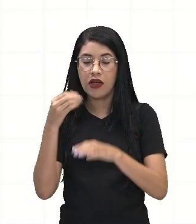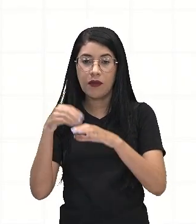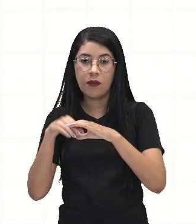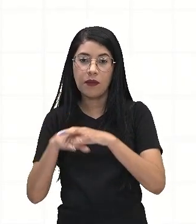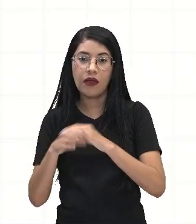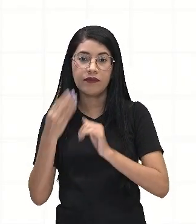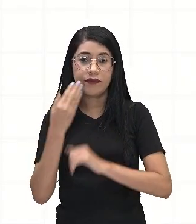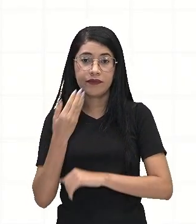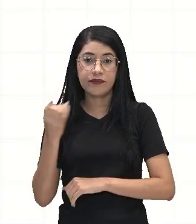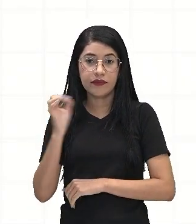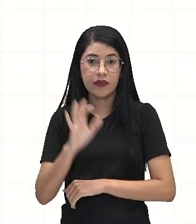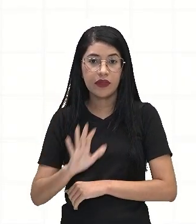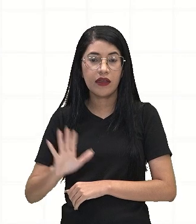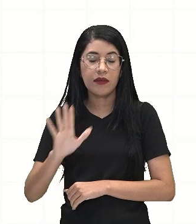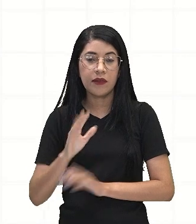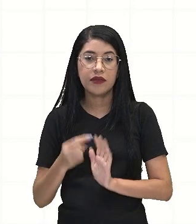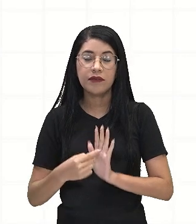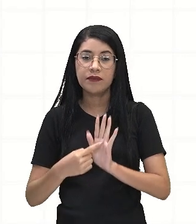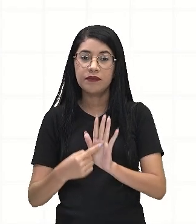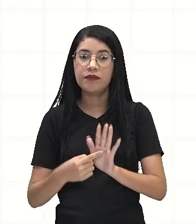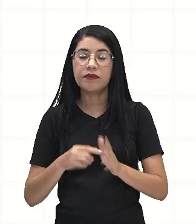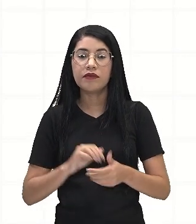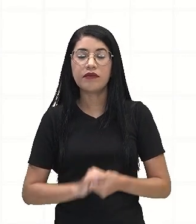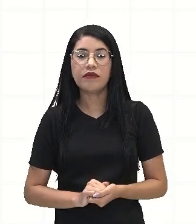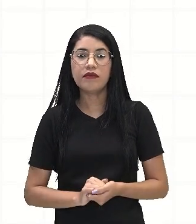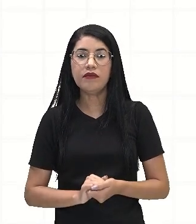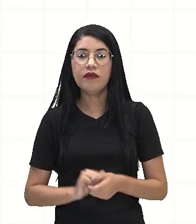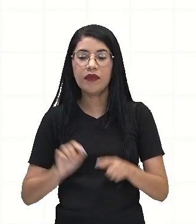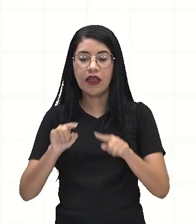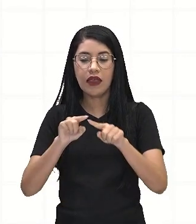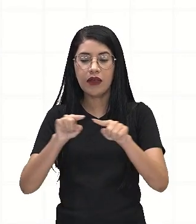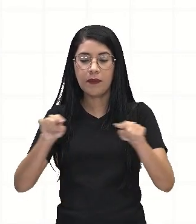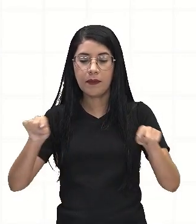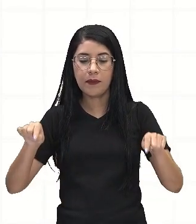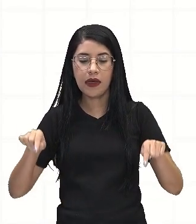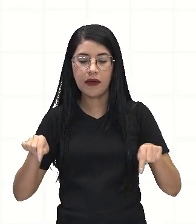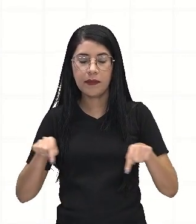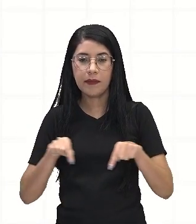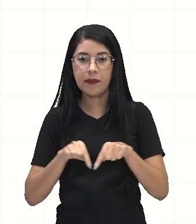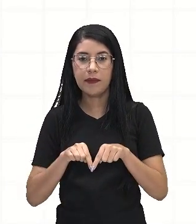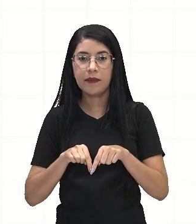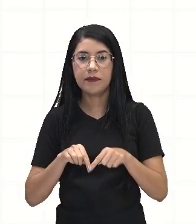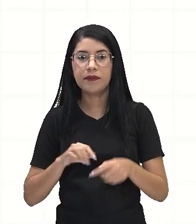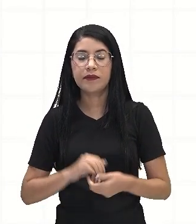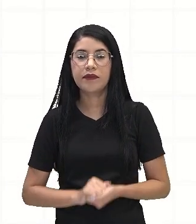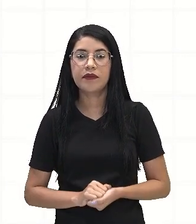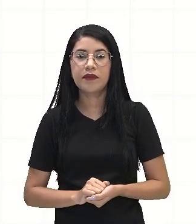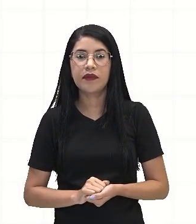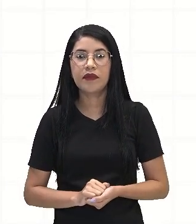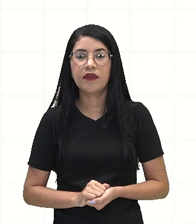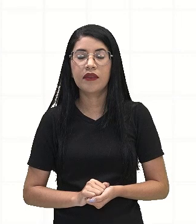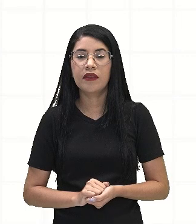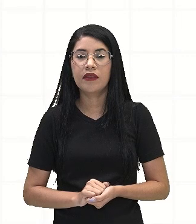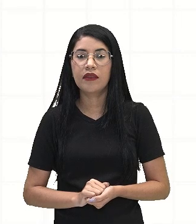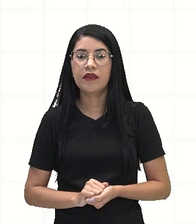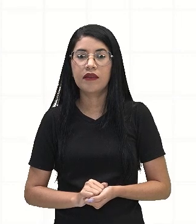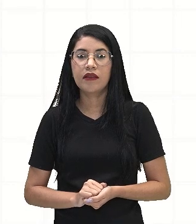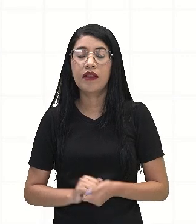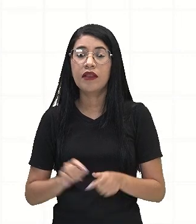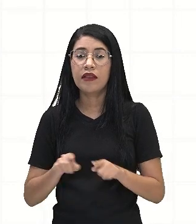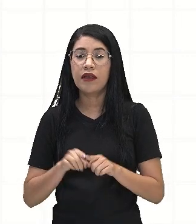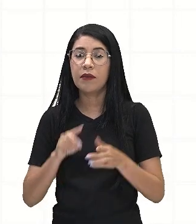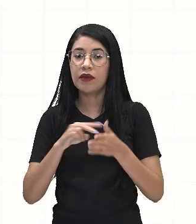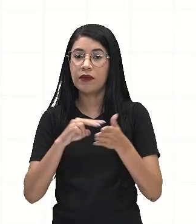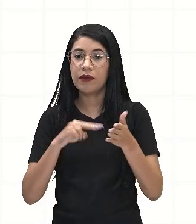imagem que está aí ao lado, né? E tem a forma de um paralelepípedo. E um paralelepípedo é um prisma,